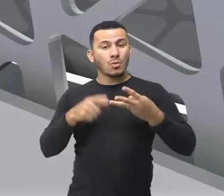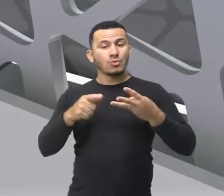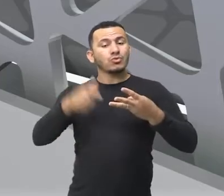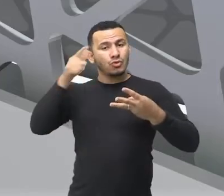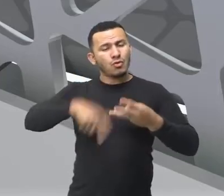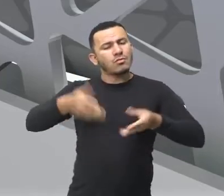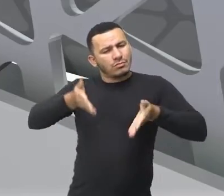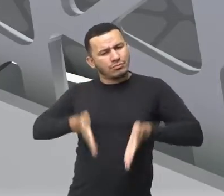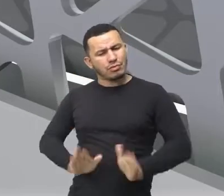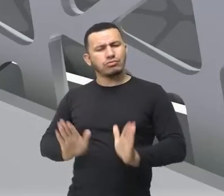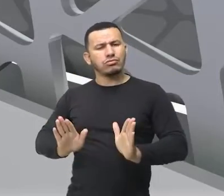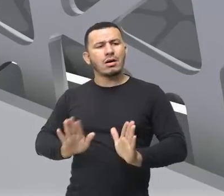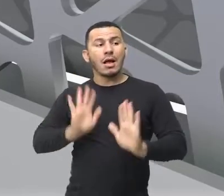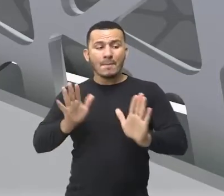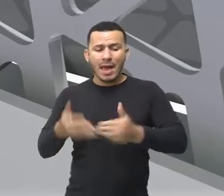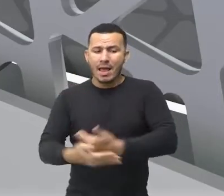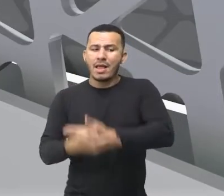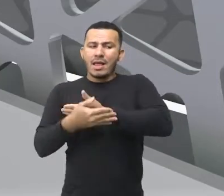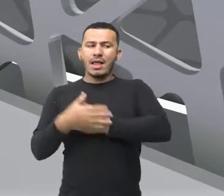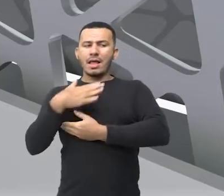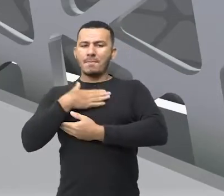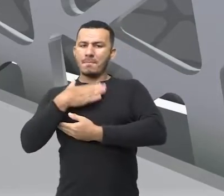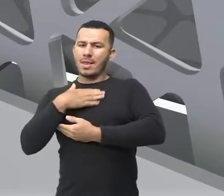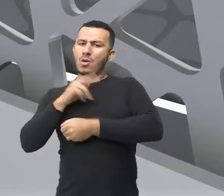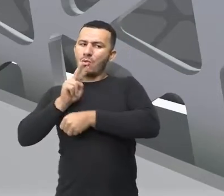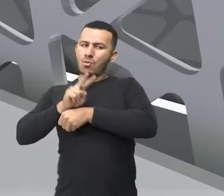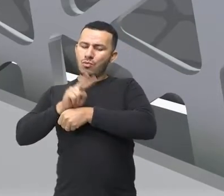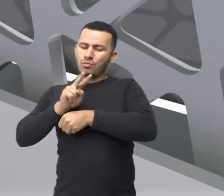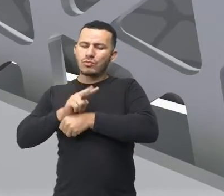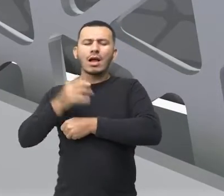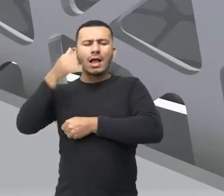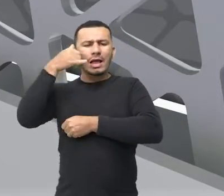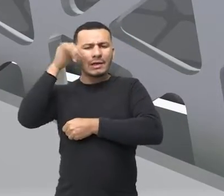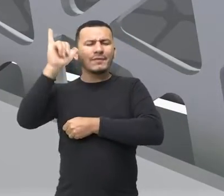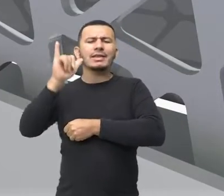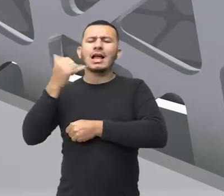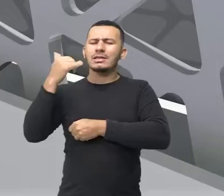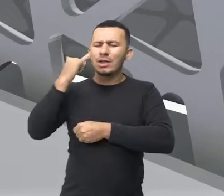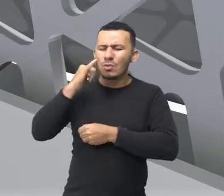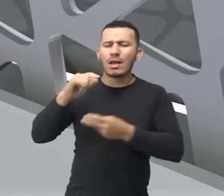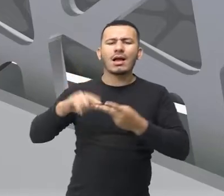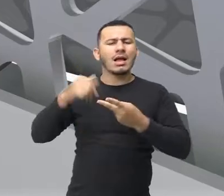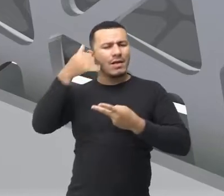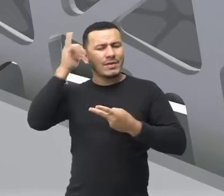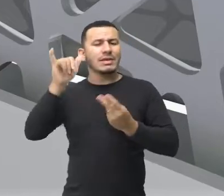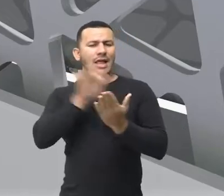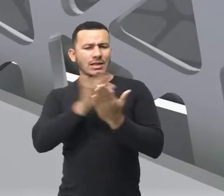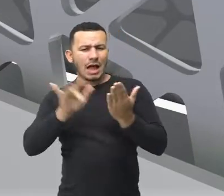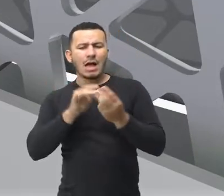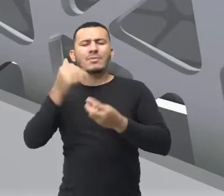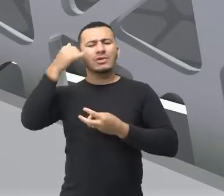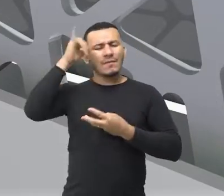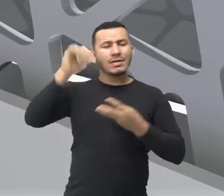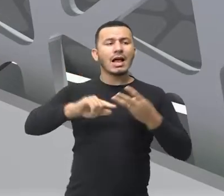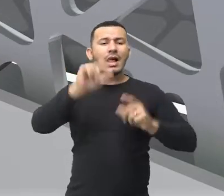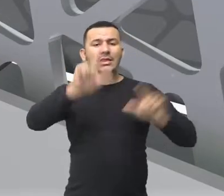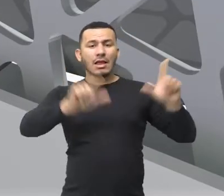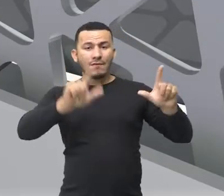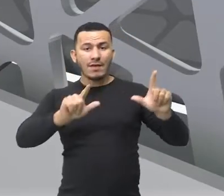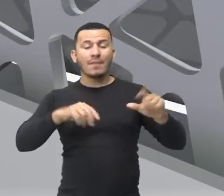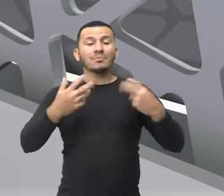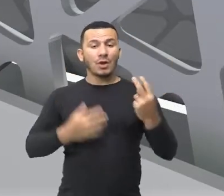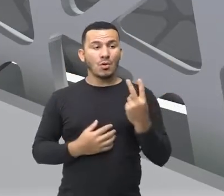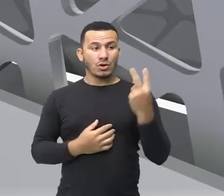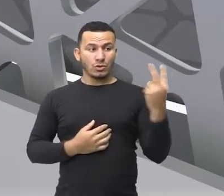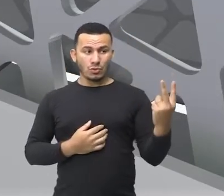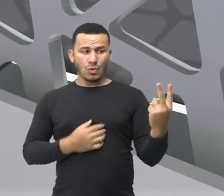veio mais uma criança, ela disse, não, agora a gente vai evitar tela, vai evitar tudo. E vamos ver o que acontece. E aí, as